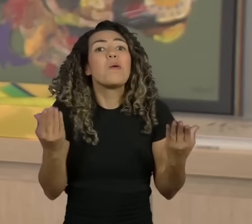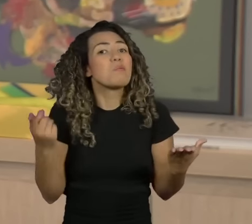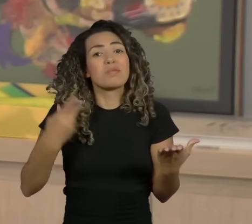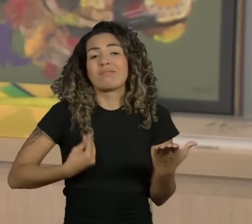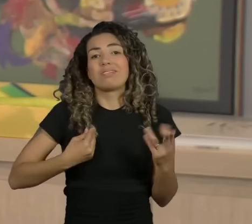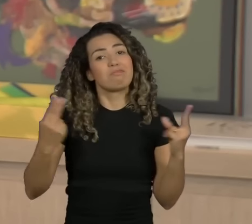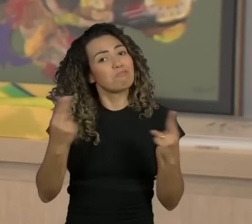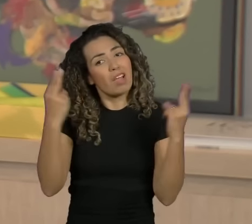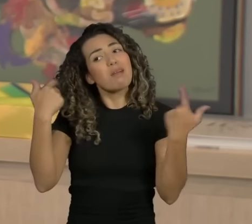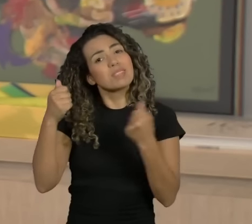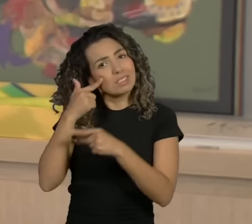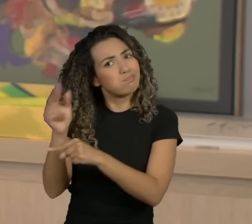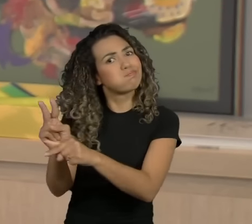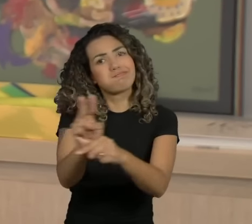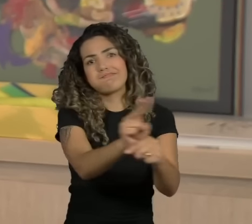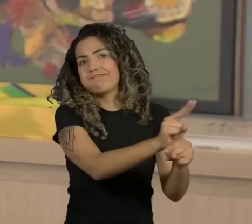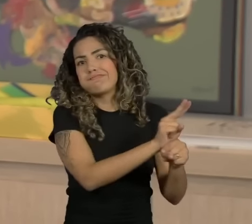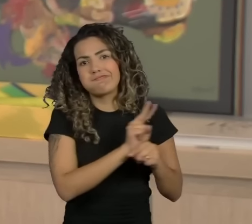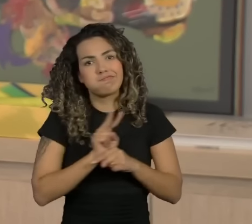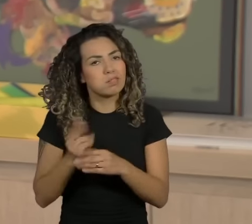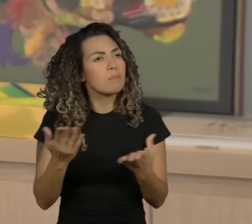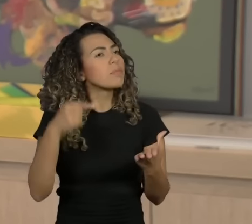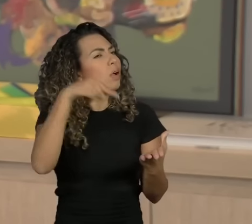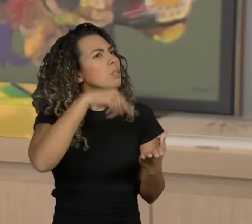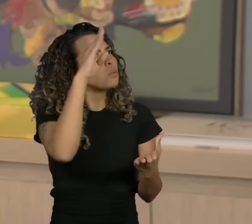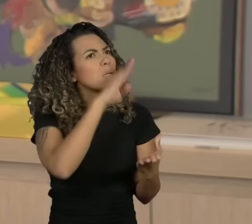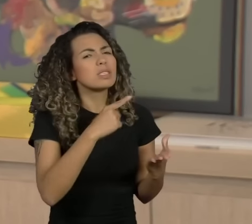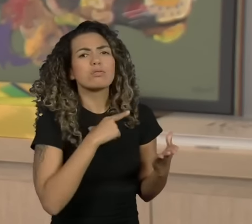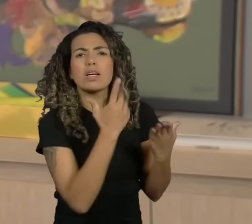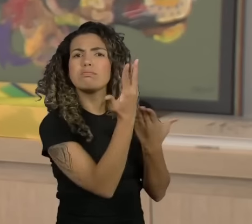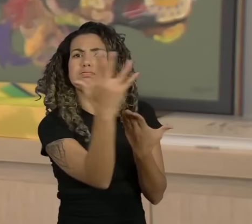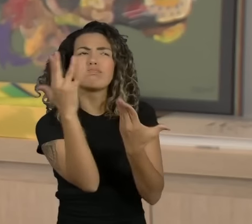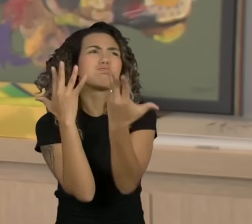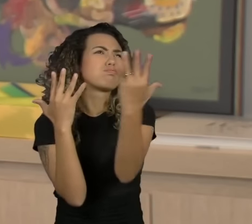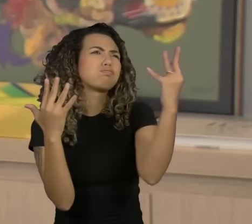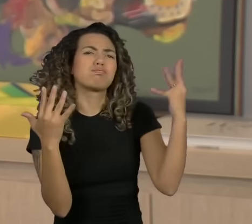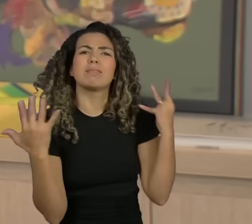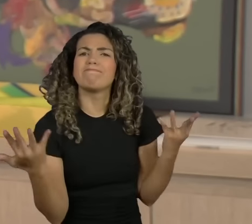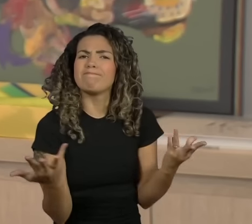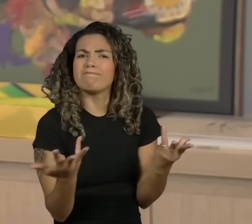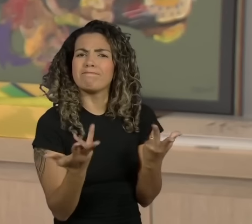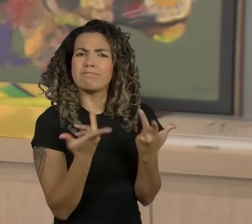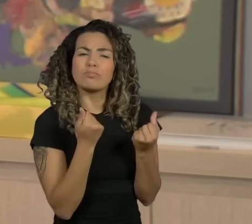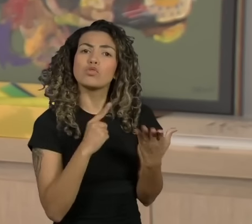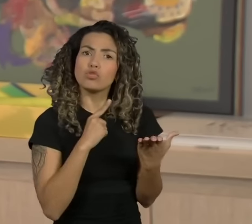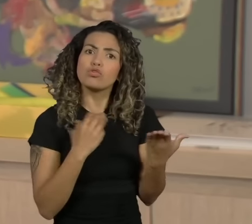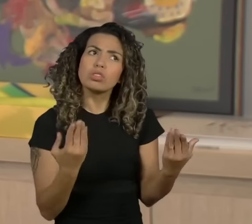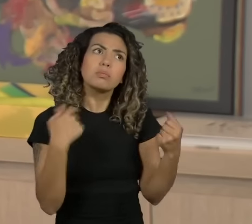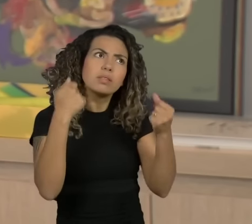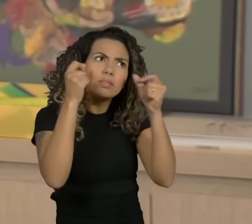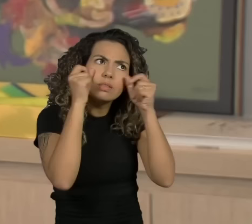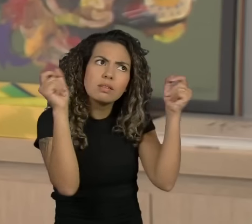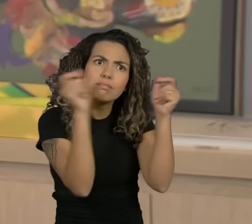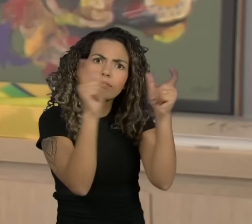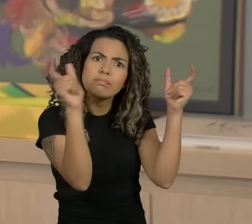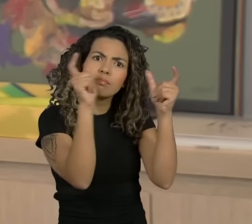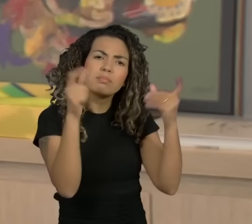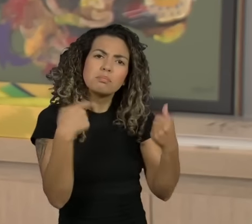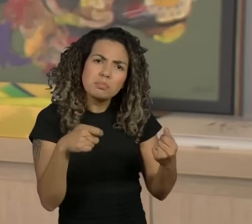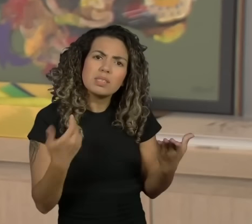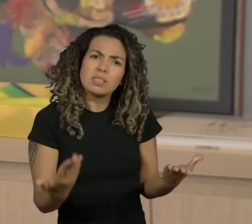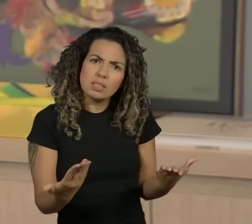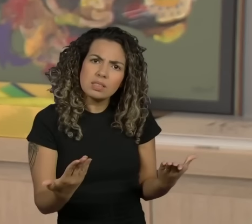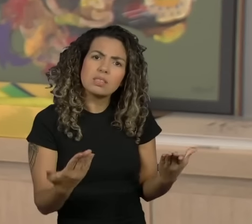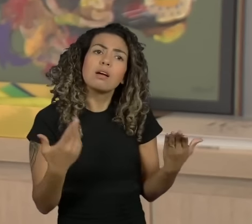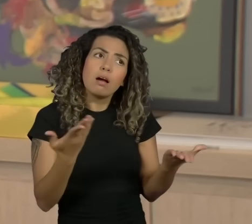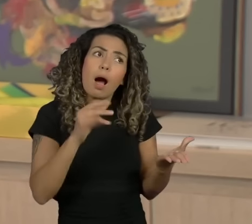é uma superpotência ambiental e a gente precisa, né, acordar para isso e ter